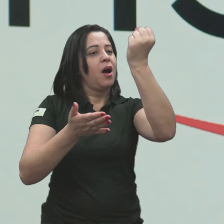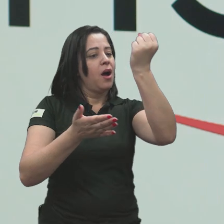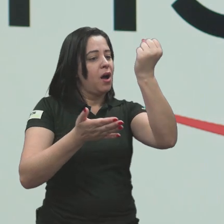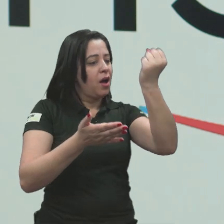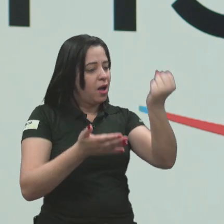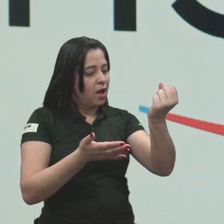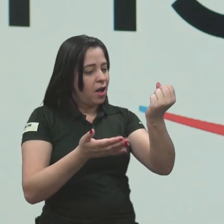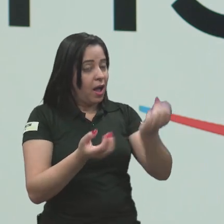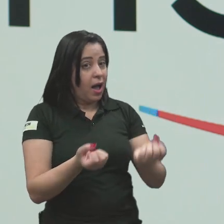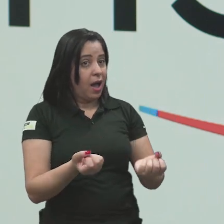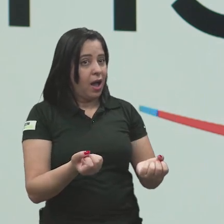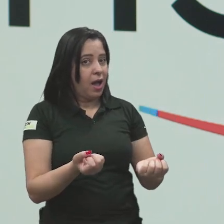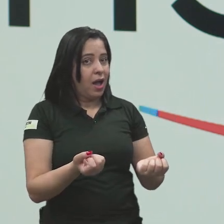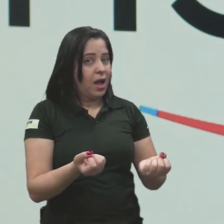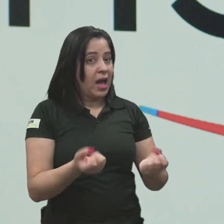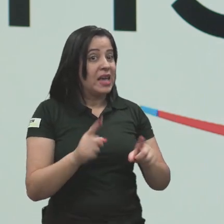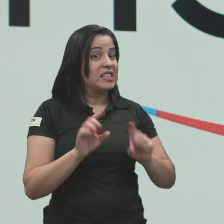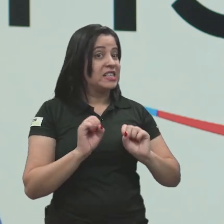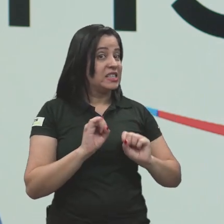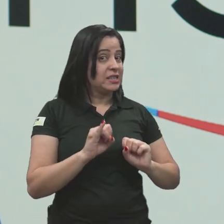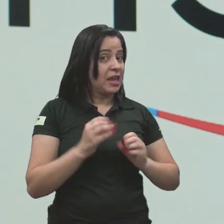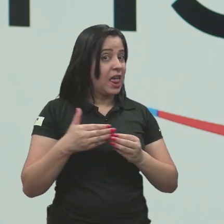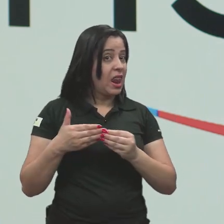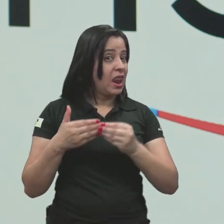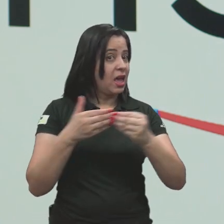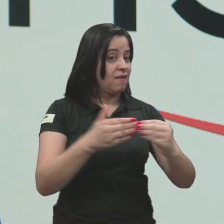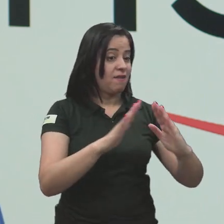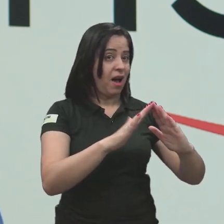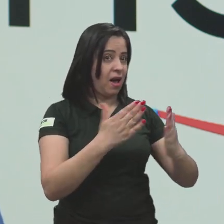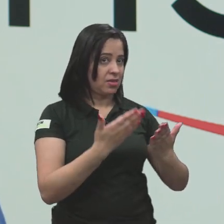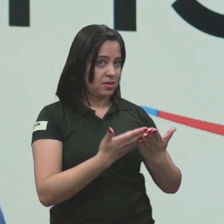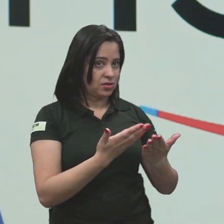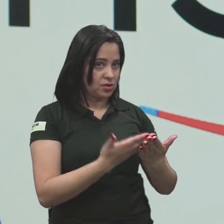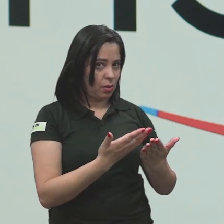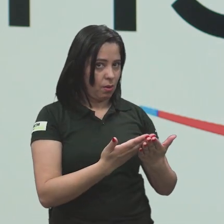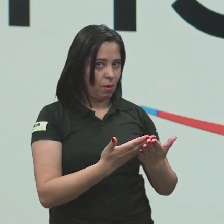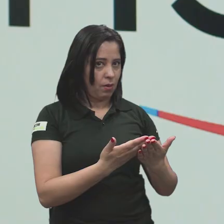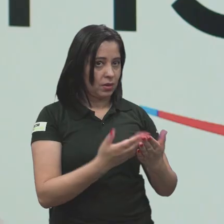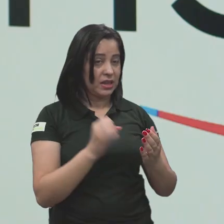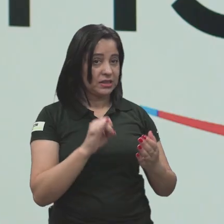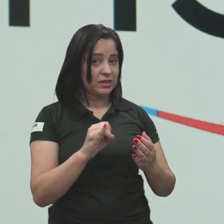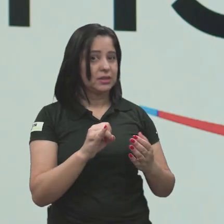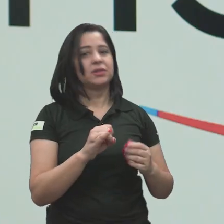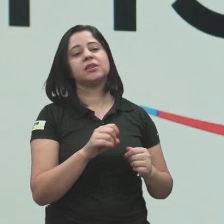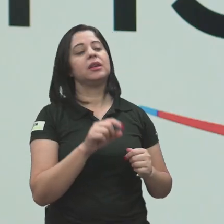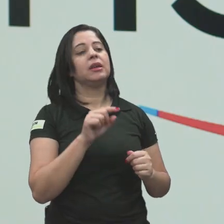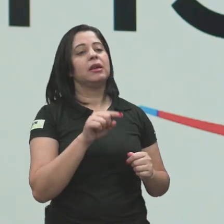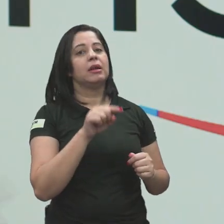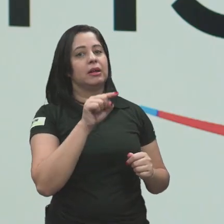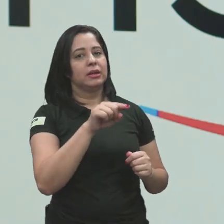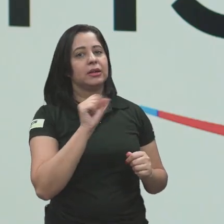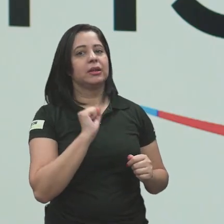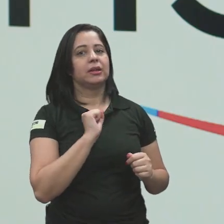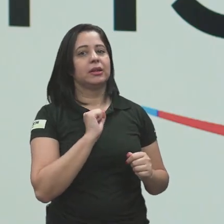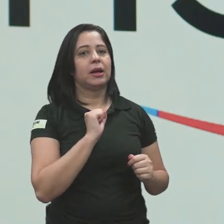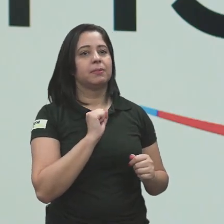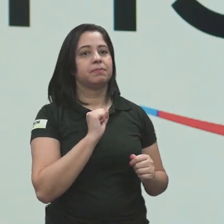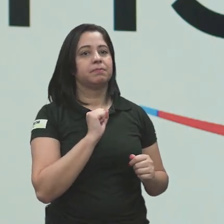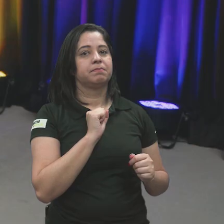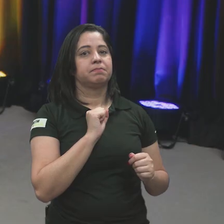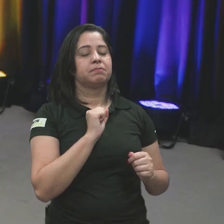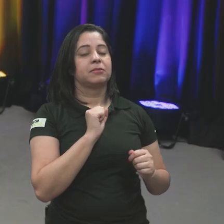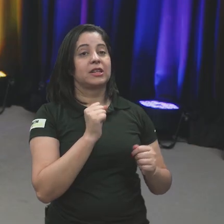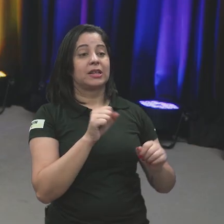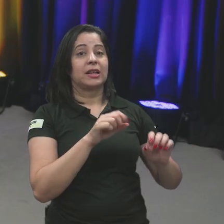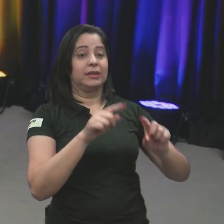ainda leva, pode ser até para um nível mais elevado, que daí vai entrar, por exemplo, uma parte de física,